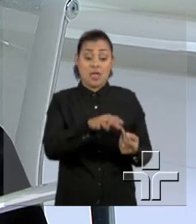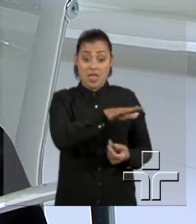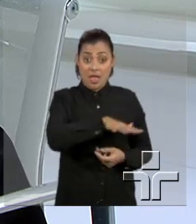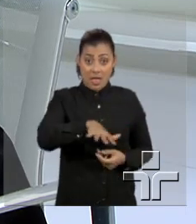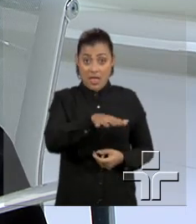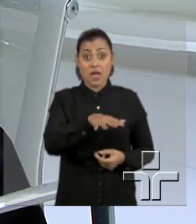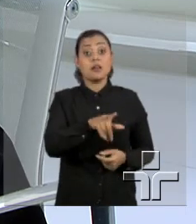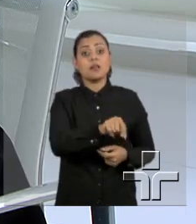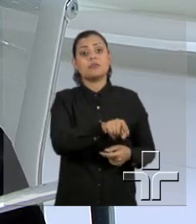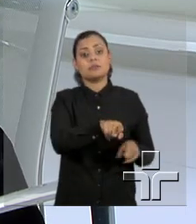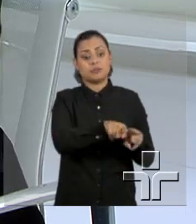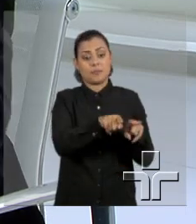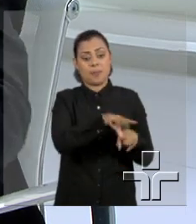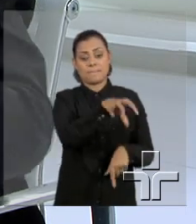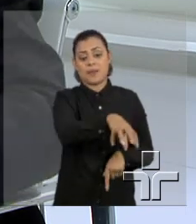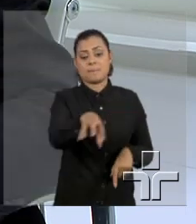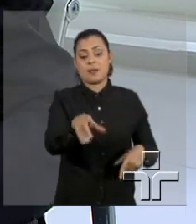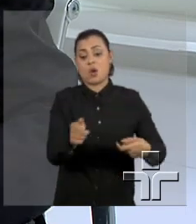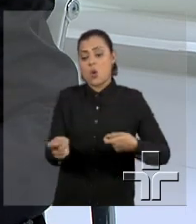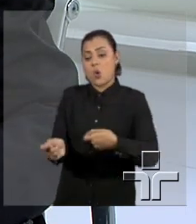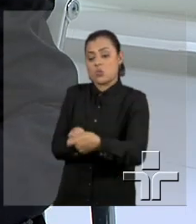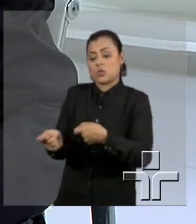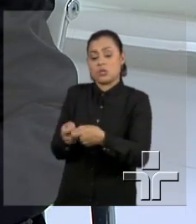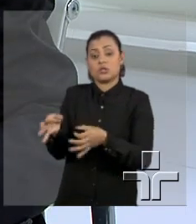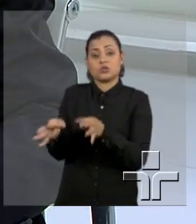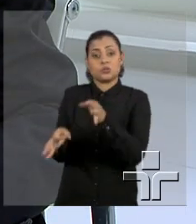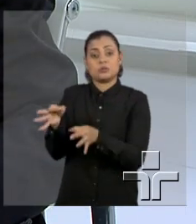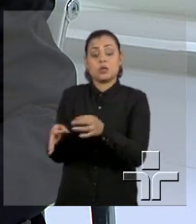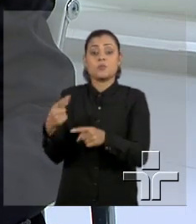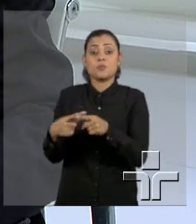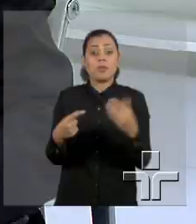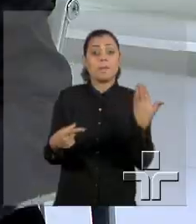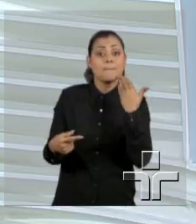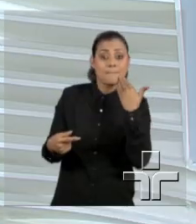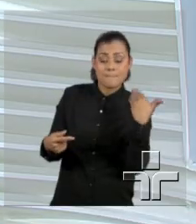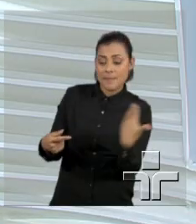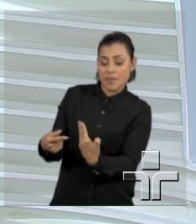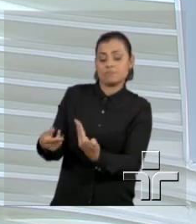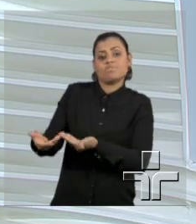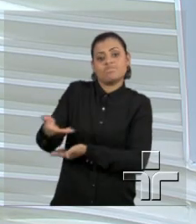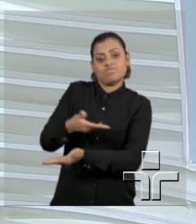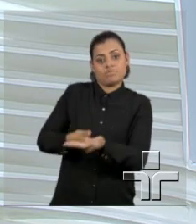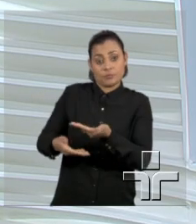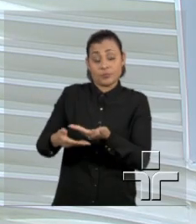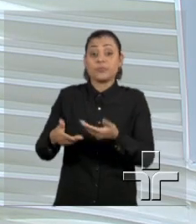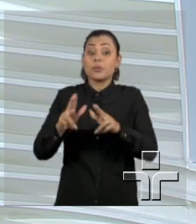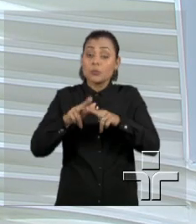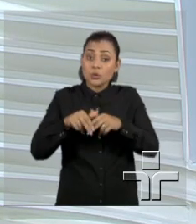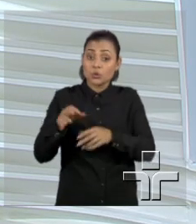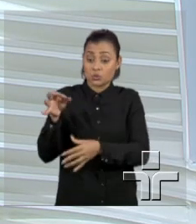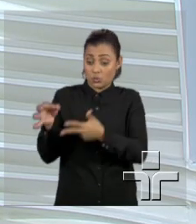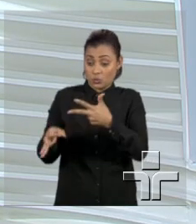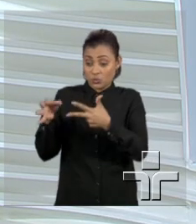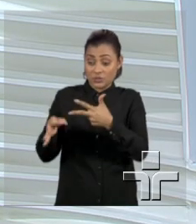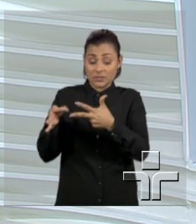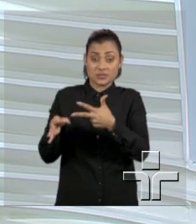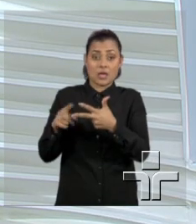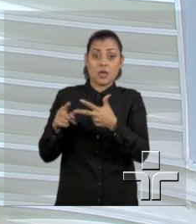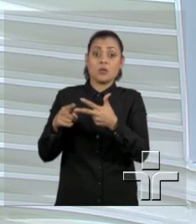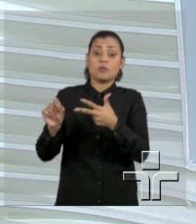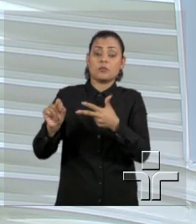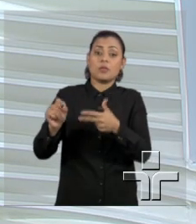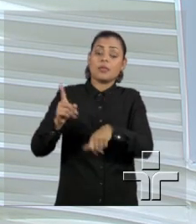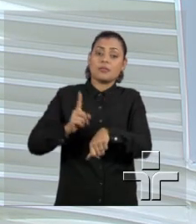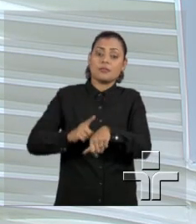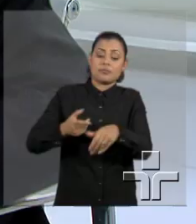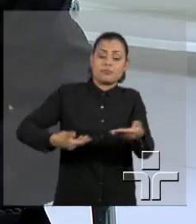controlam o judiciário, porque recorrem, por exemplo, das decisões do judiciário. O diálogo permanente do judiciário é no âmbito do sistema de